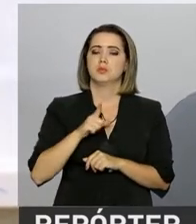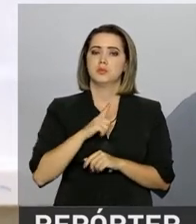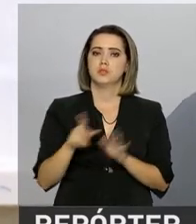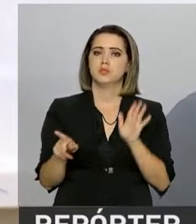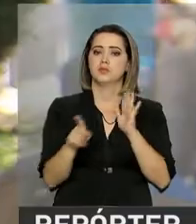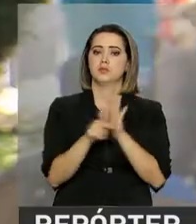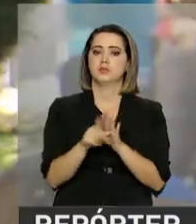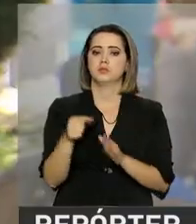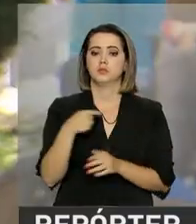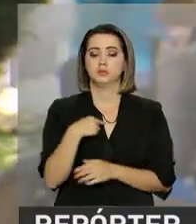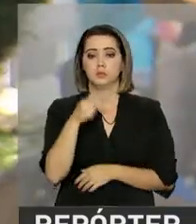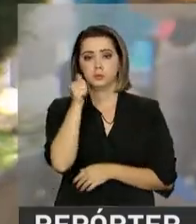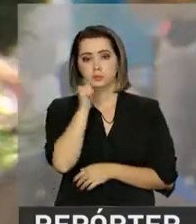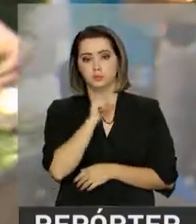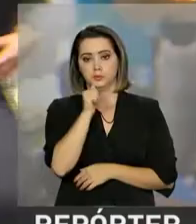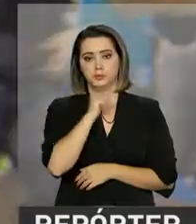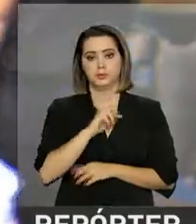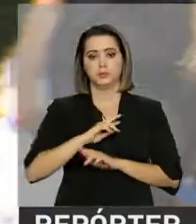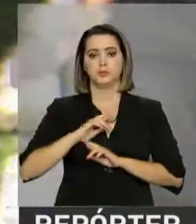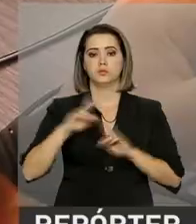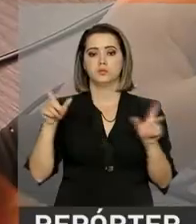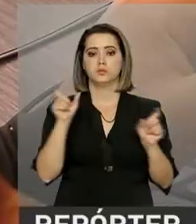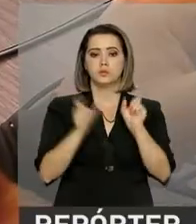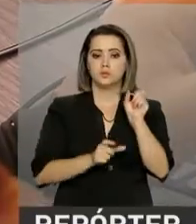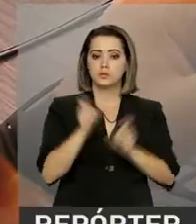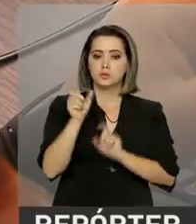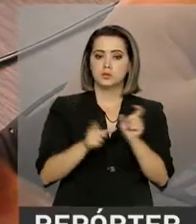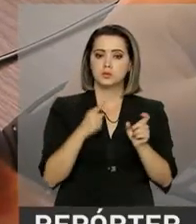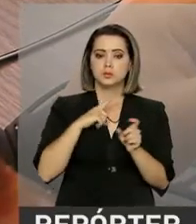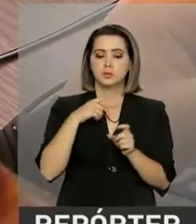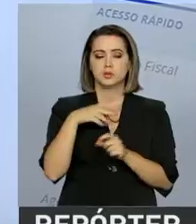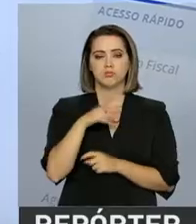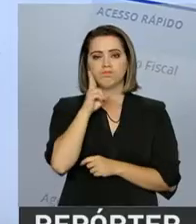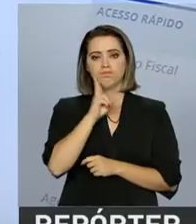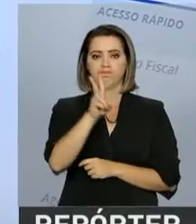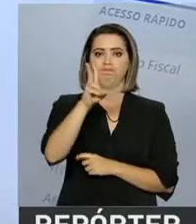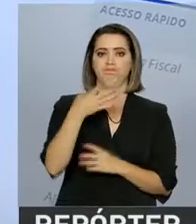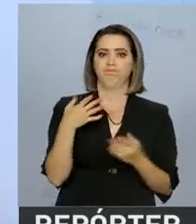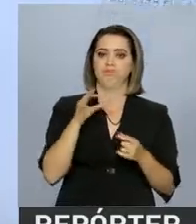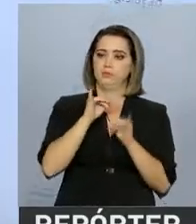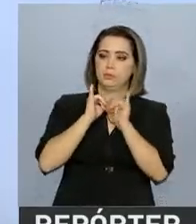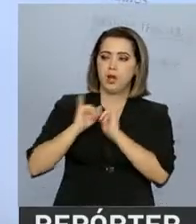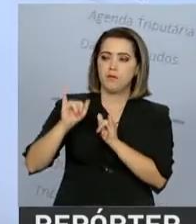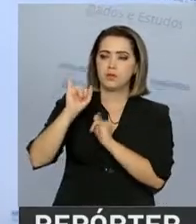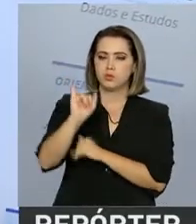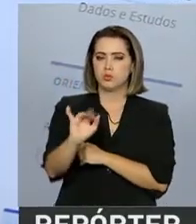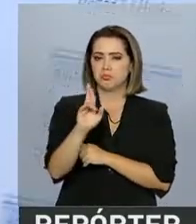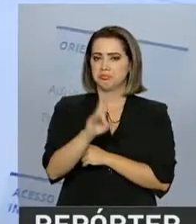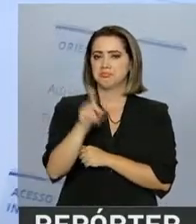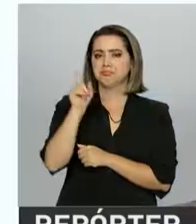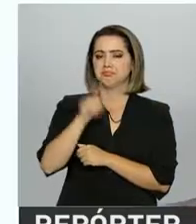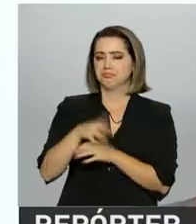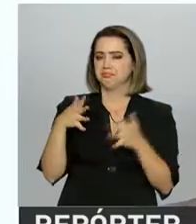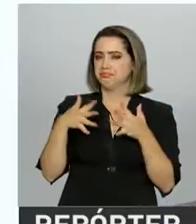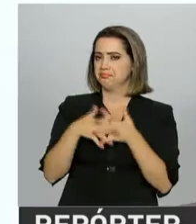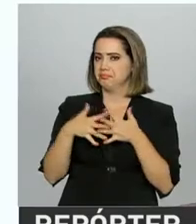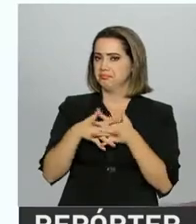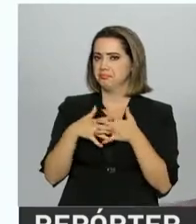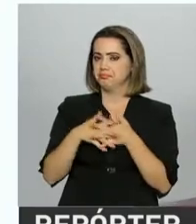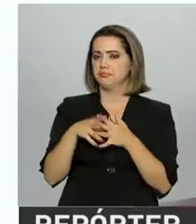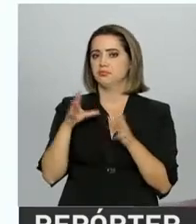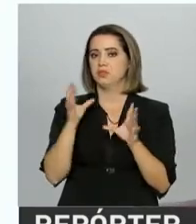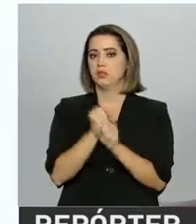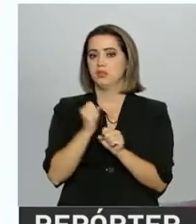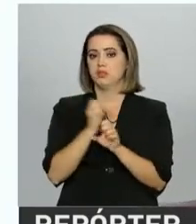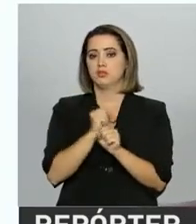e da minha esposa mas para muitos brasileiros fazer a declaração do imposto de renda não é tão simples assim a contadora